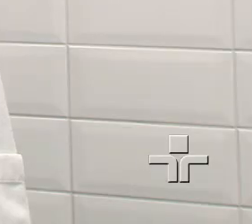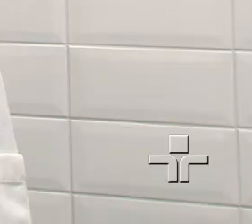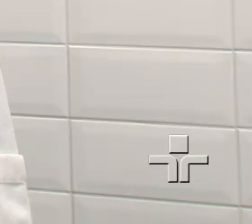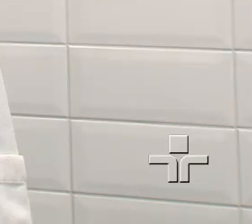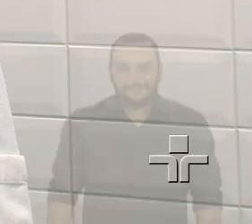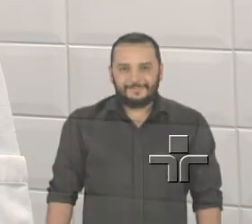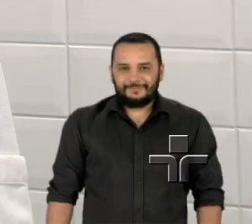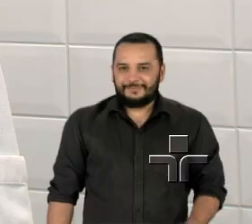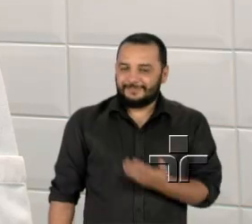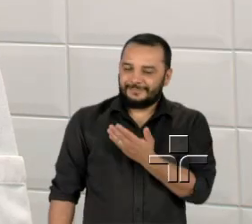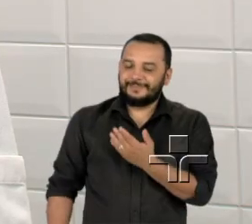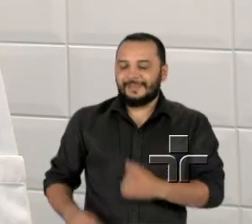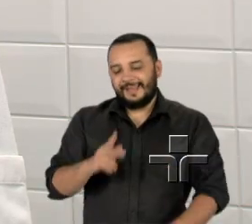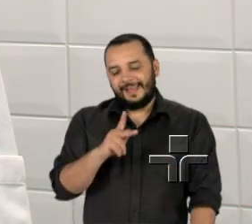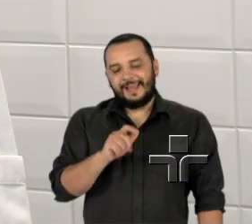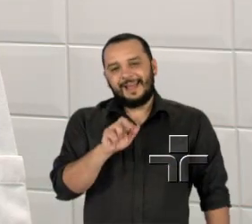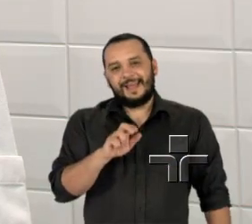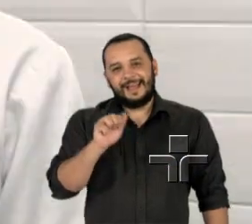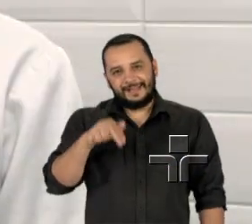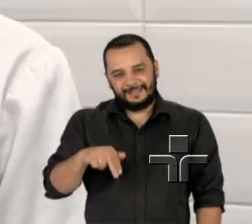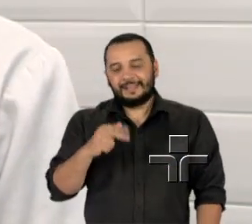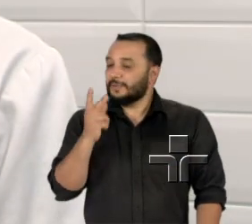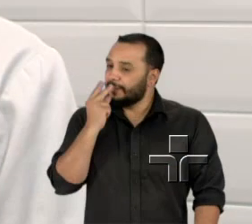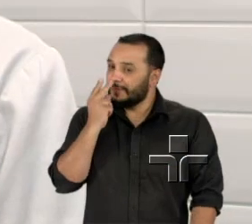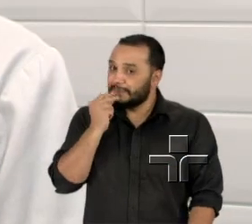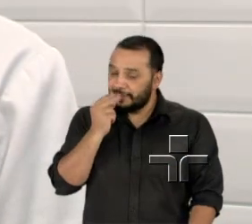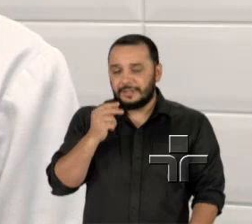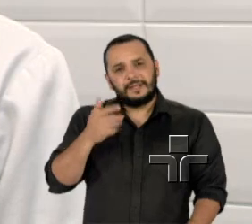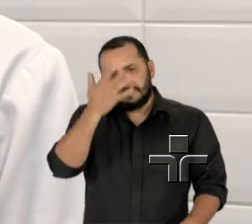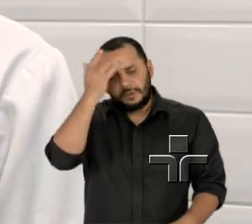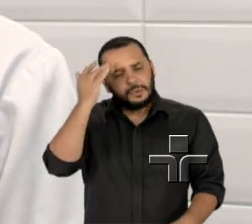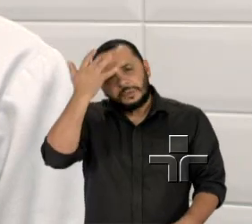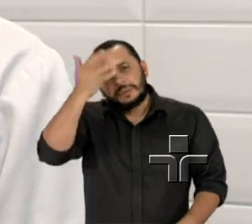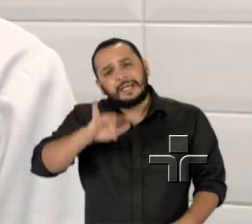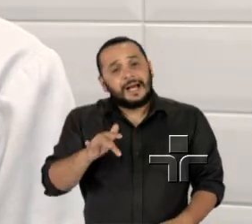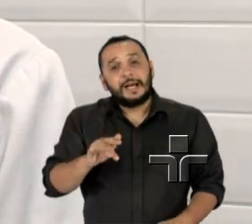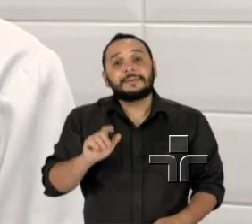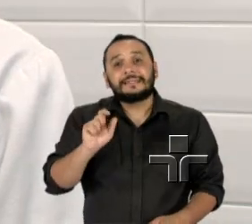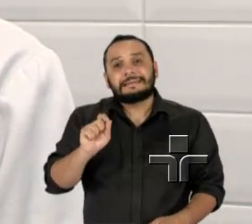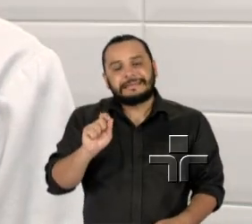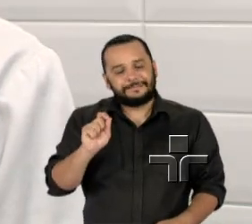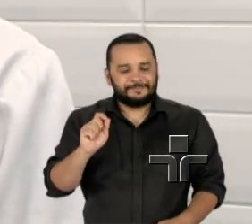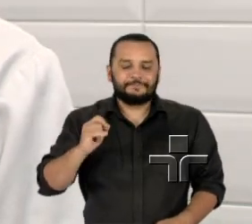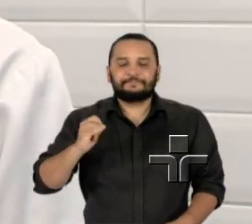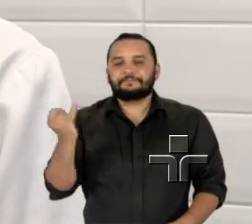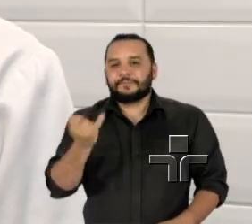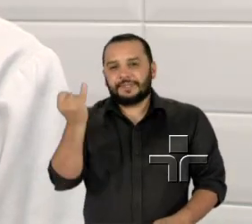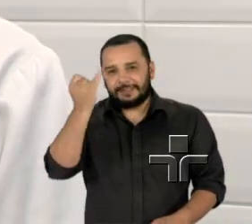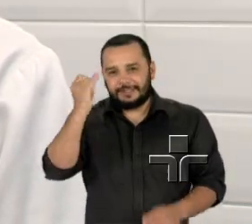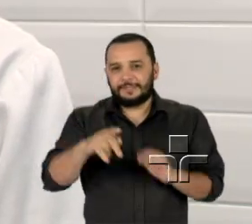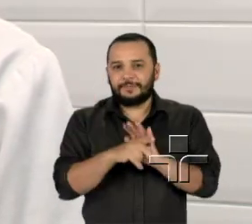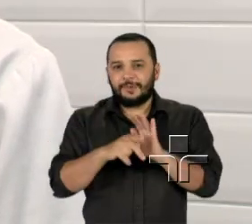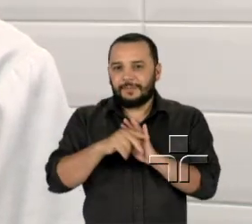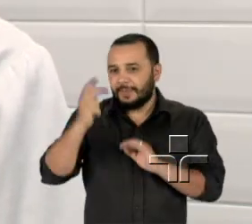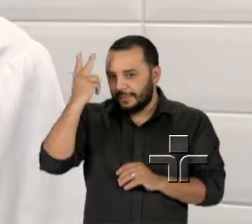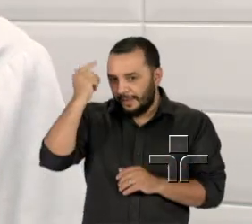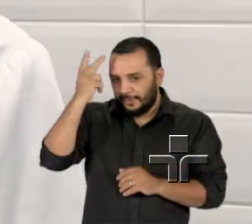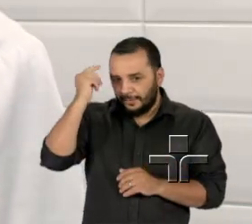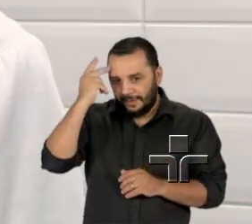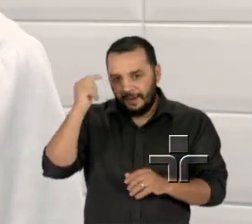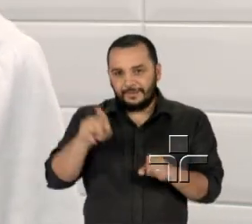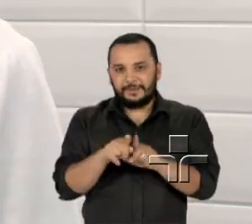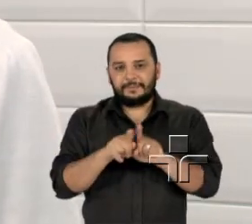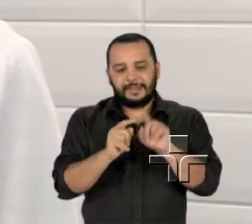Eu sou a Karen Paciulo, sou nutricionista funcional. Atualmente as pessoas não fazem ideia do que é o probiótico, o prebiótico e a